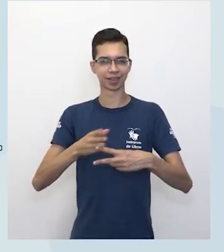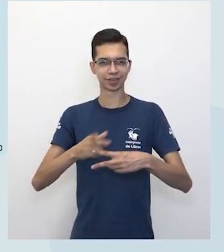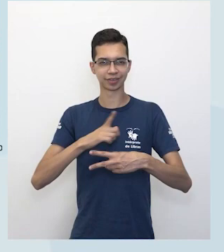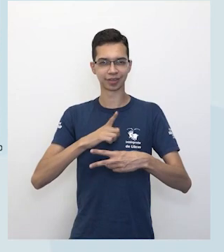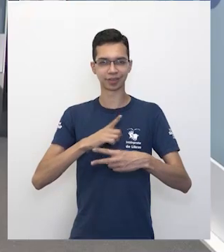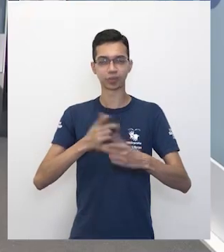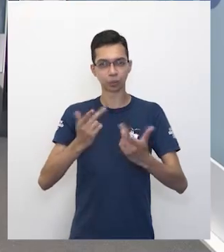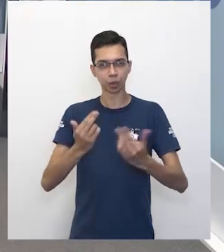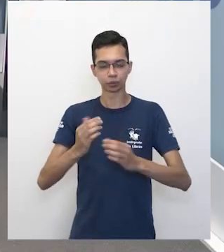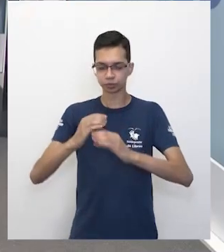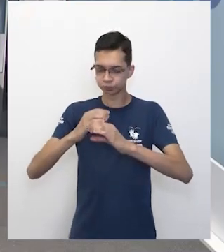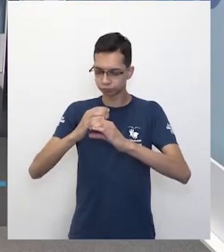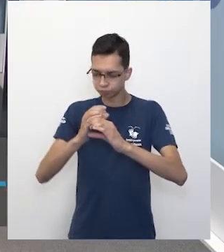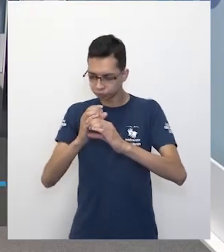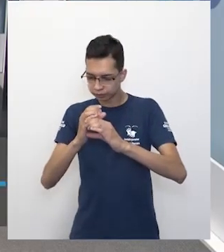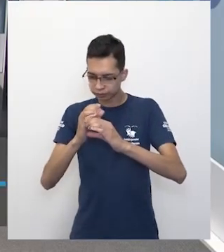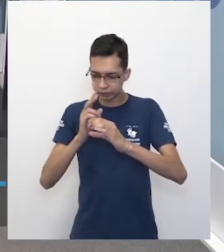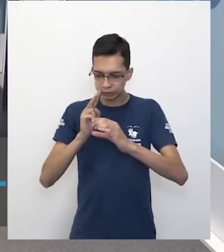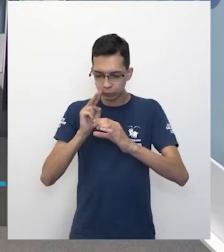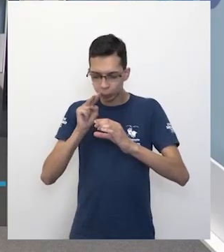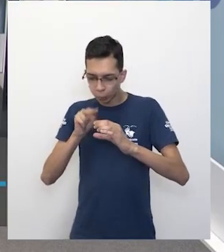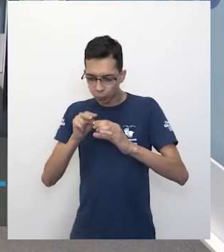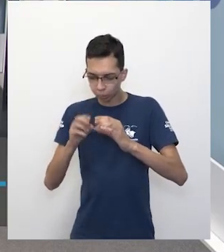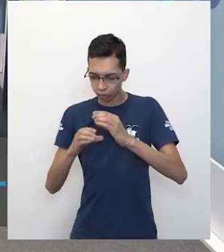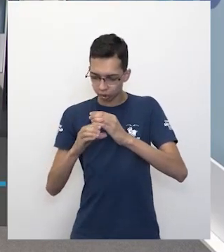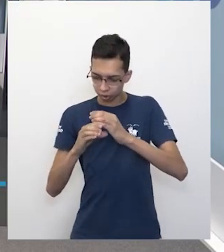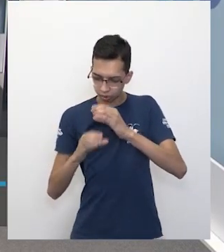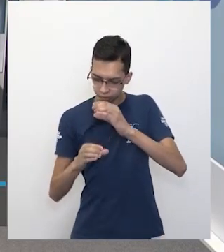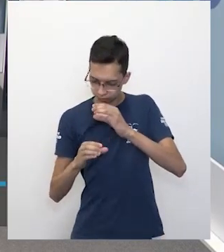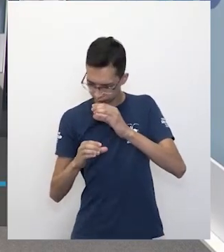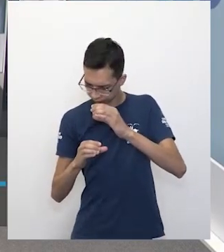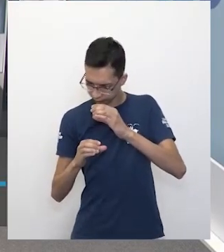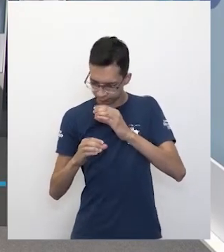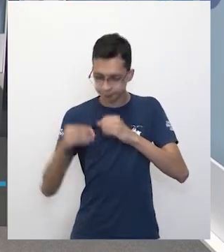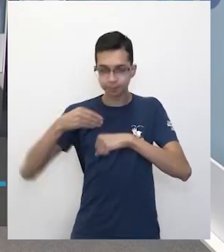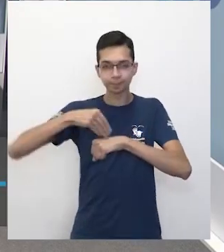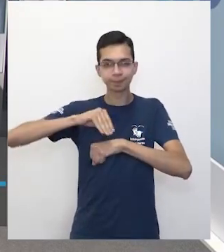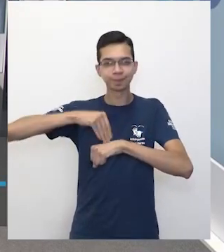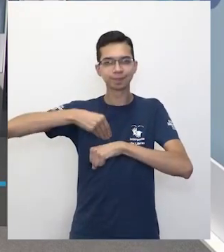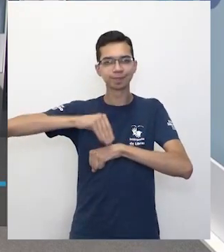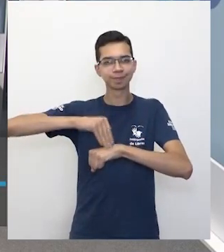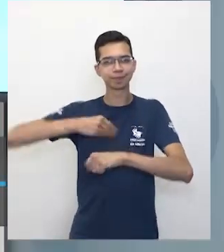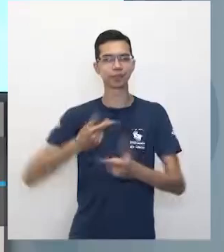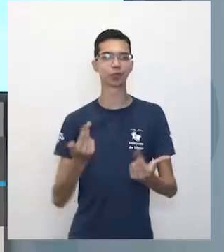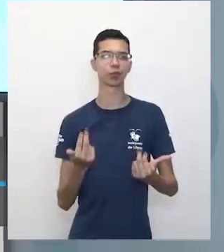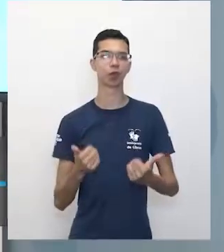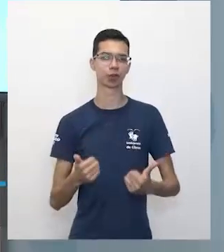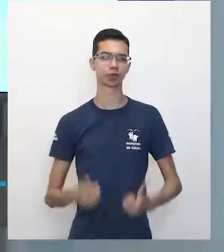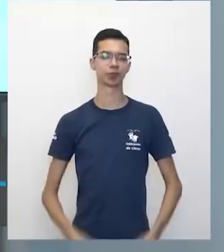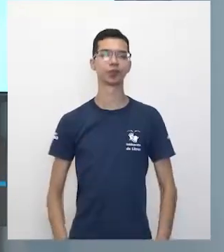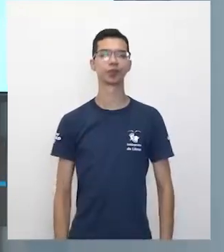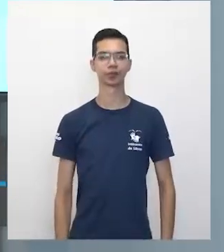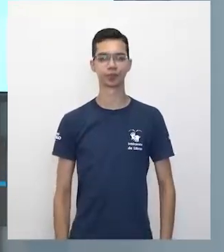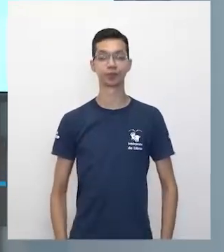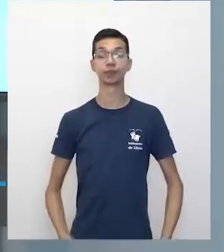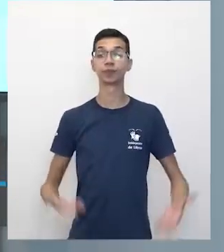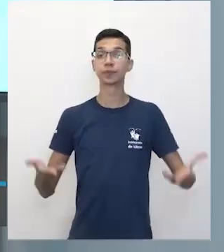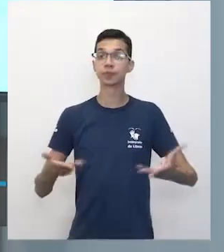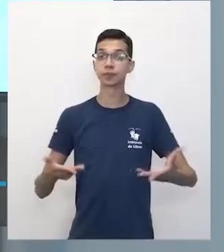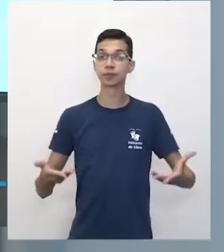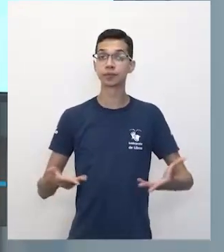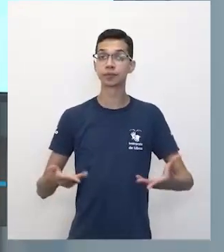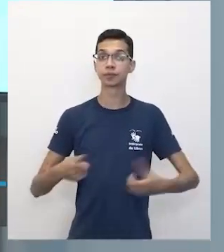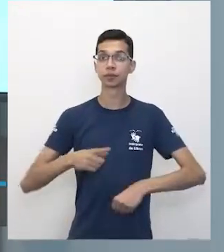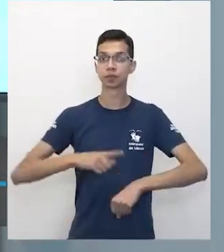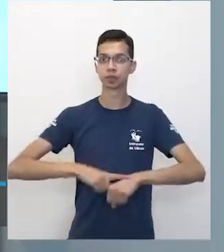mais especializado, né? Muito mais sofisticado. Isso. Arqueológico. Arqueológico. Então, agora nós chegamos aqui num